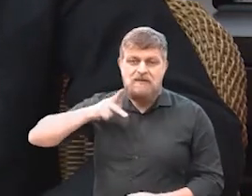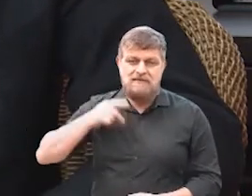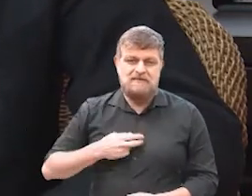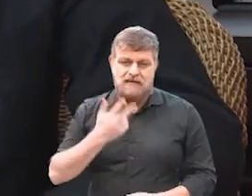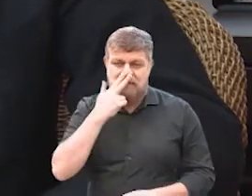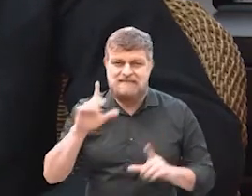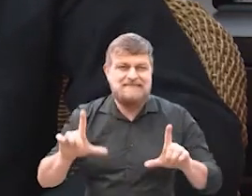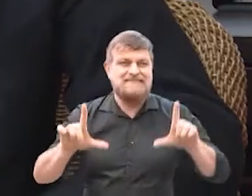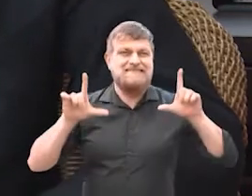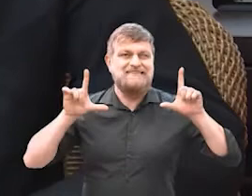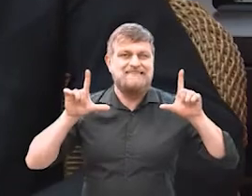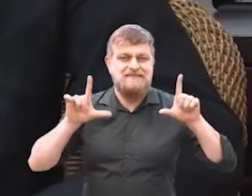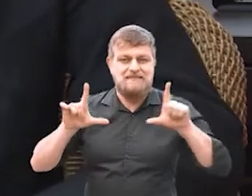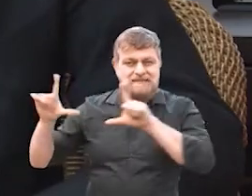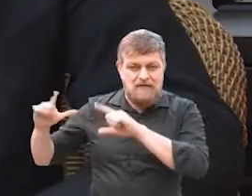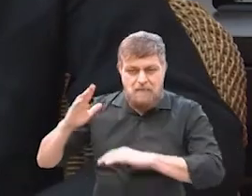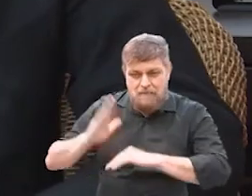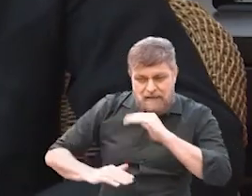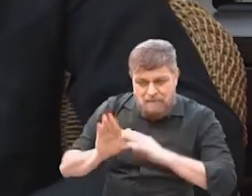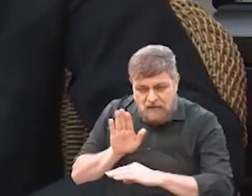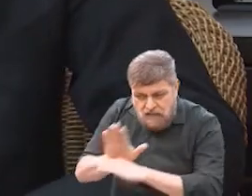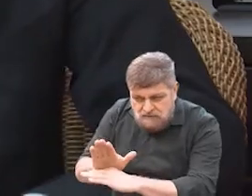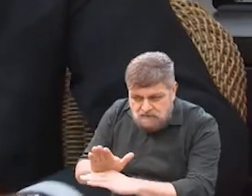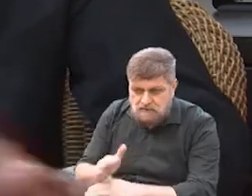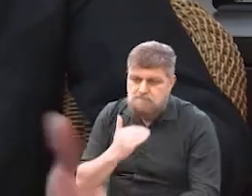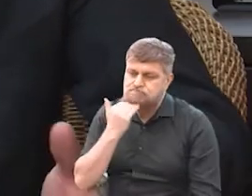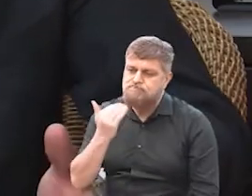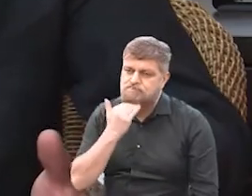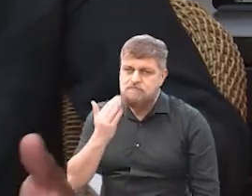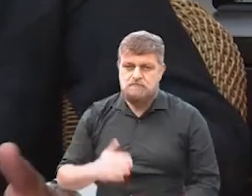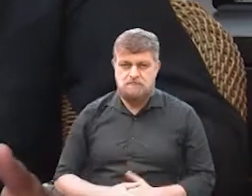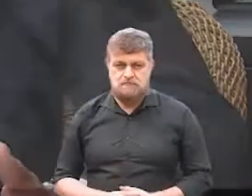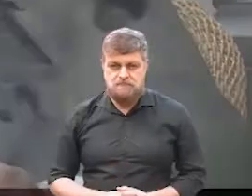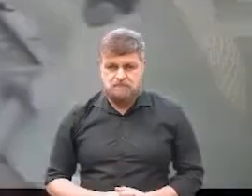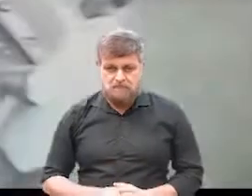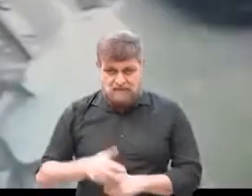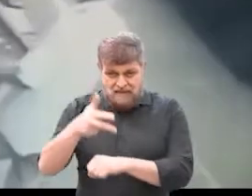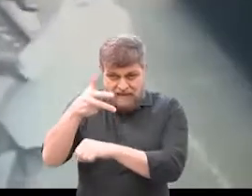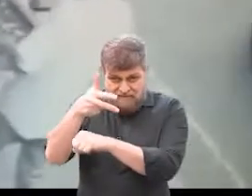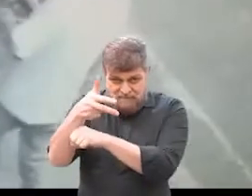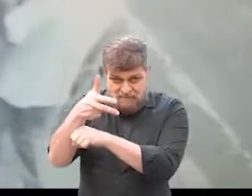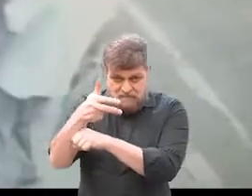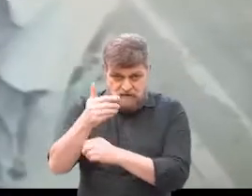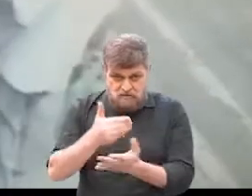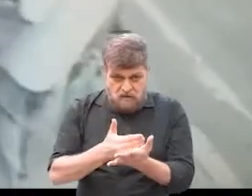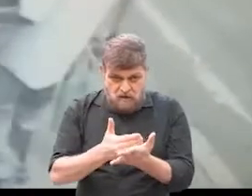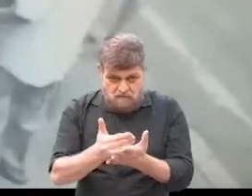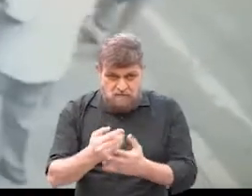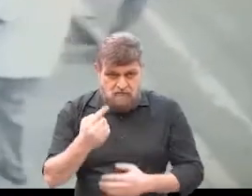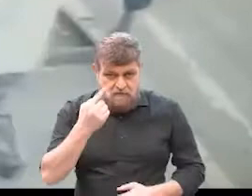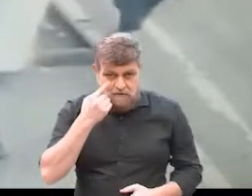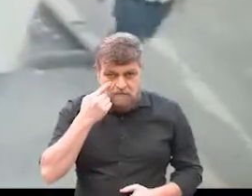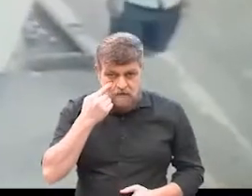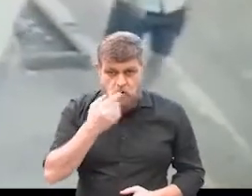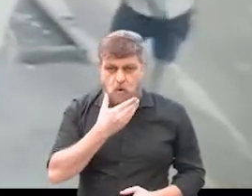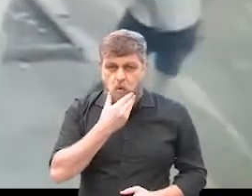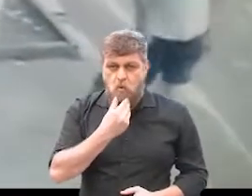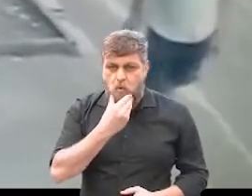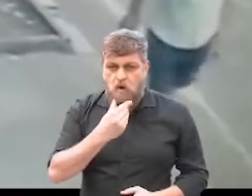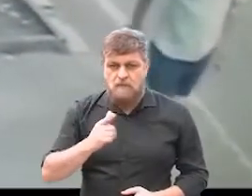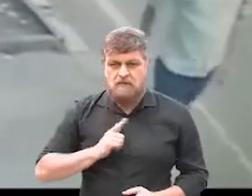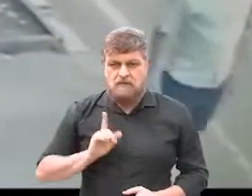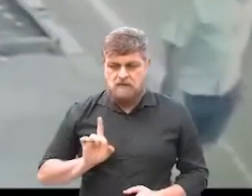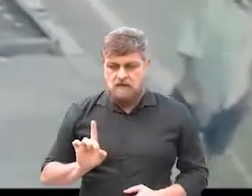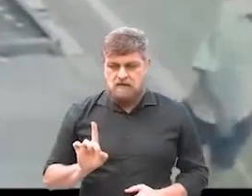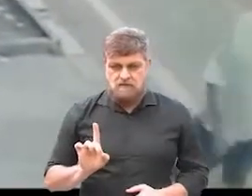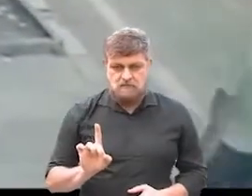políticas eleitoreiras do que políticas assistenciais. Neste vídeo que mostramos no começo deste episódio, o